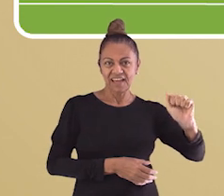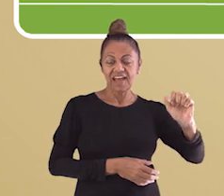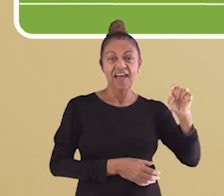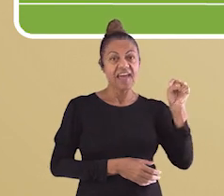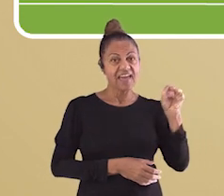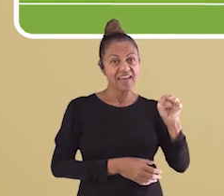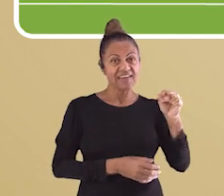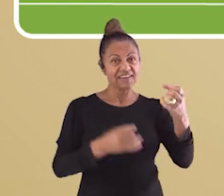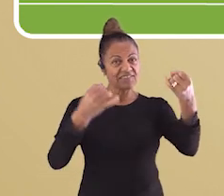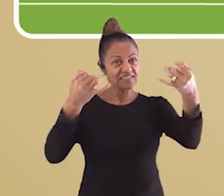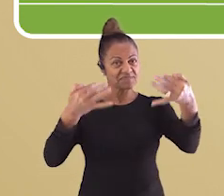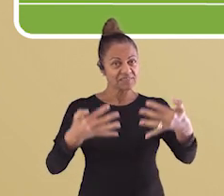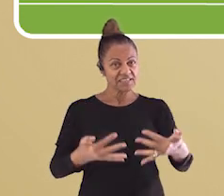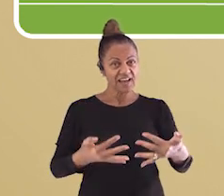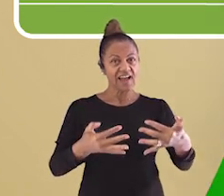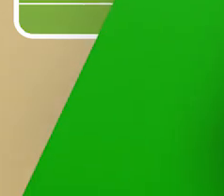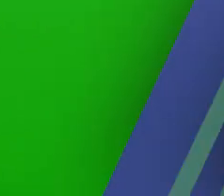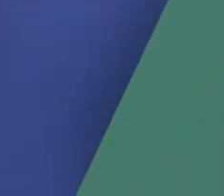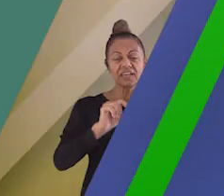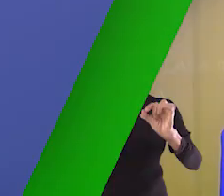preparado e os nutrientes que ele traz.